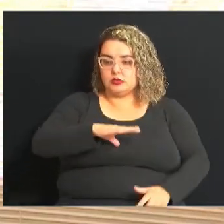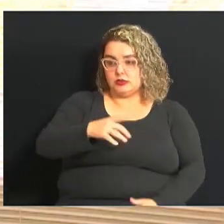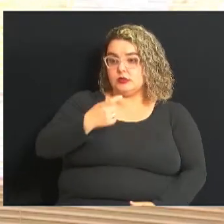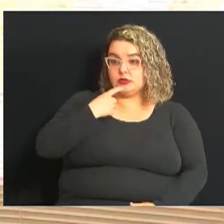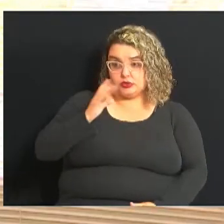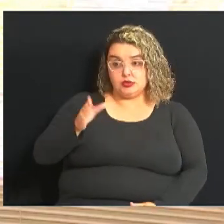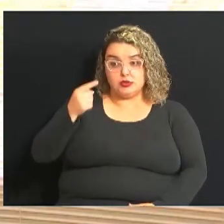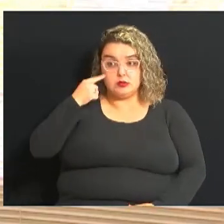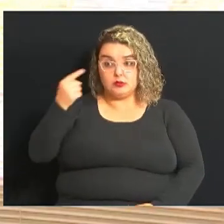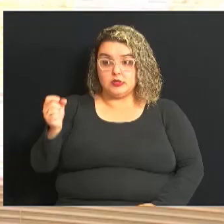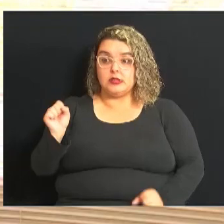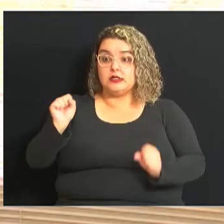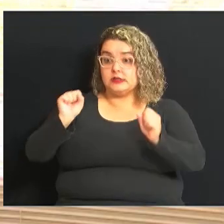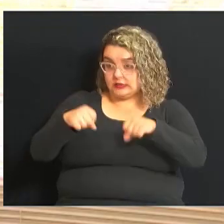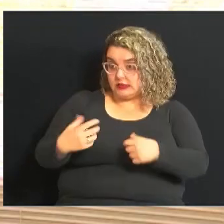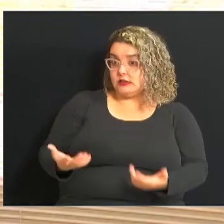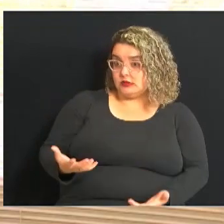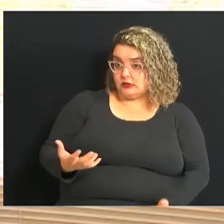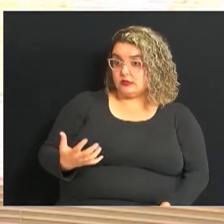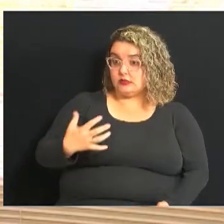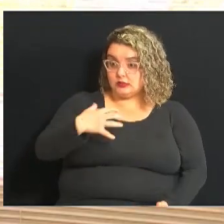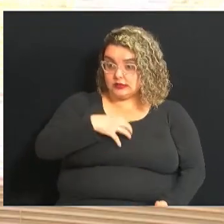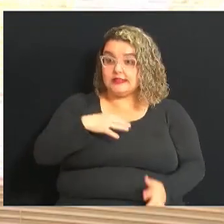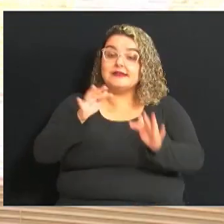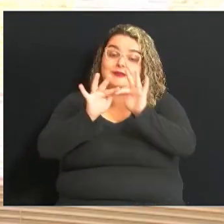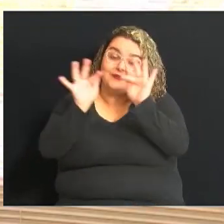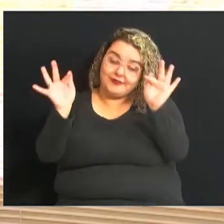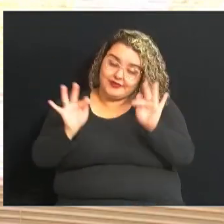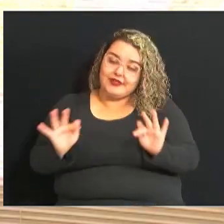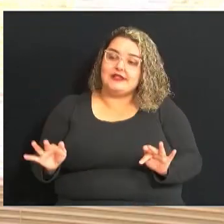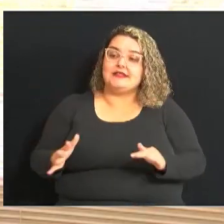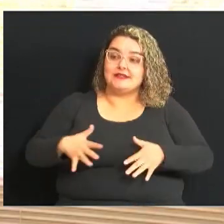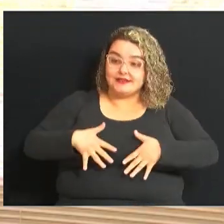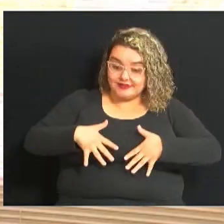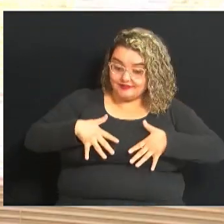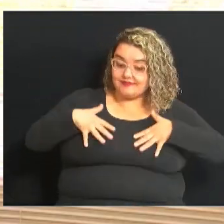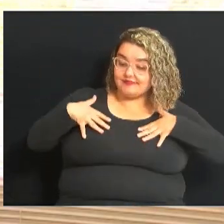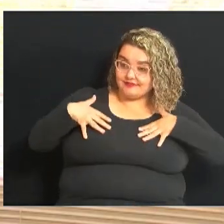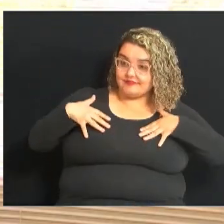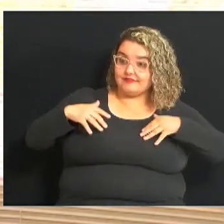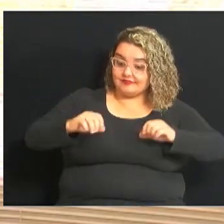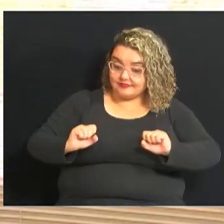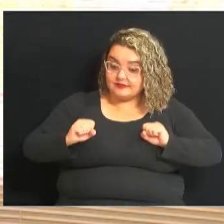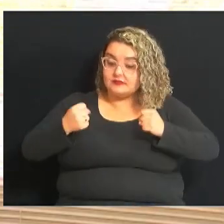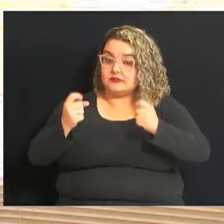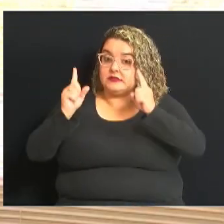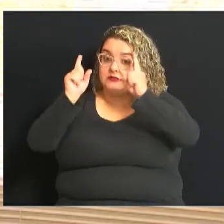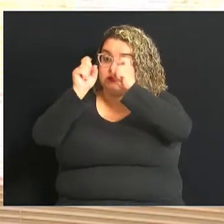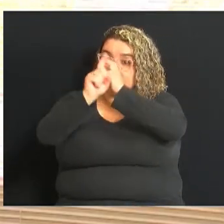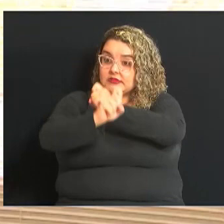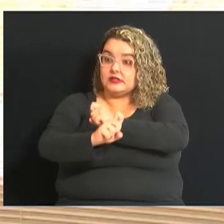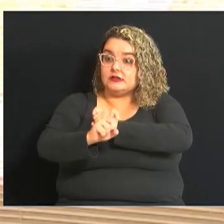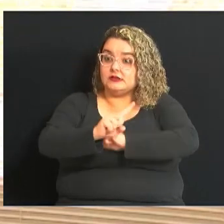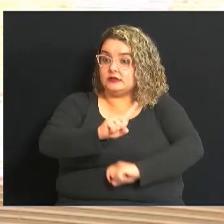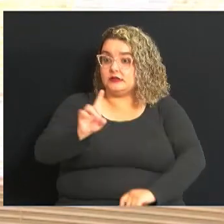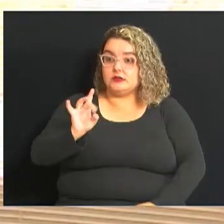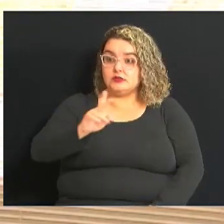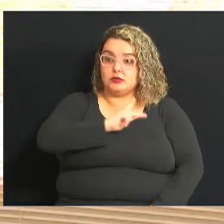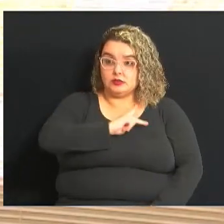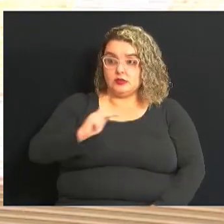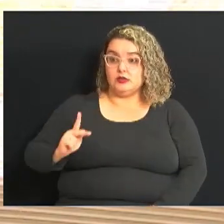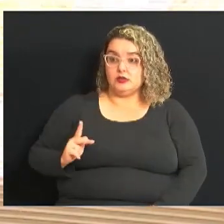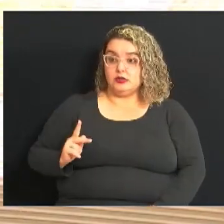nisso? Sim, eu me sinto muito feliz, muito orgulhosa. Foi uma luta árdua, não só da presidência, mas dos